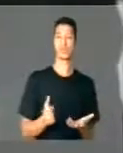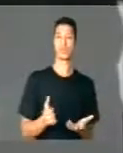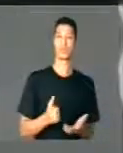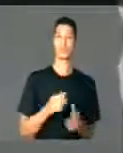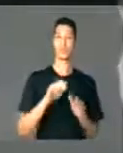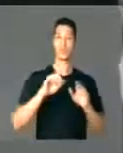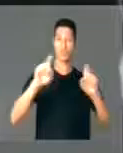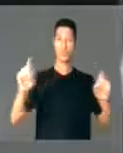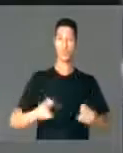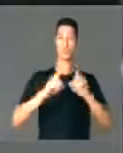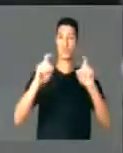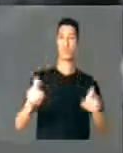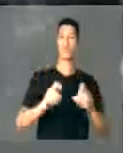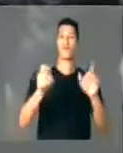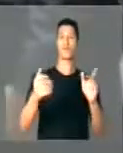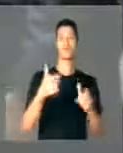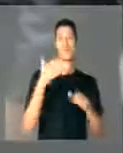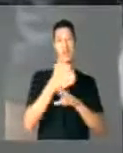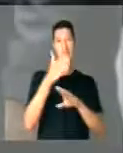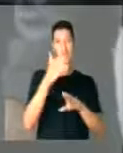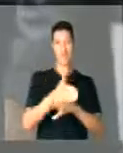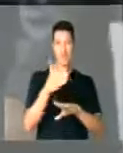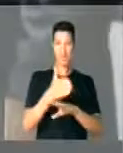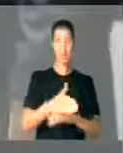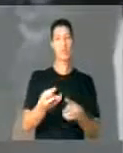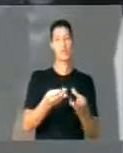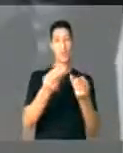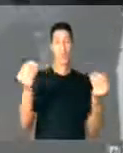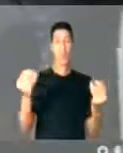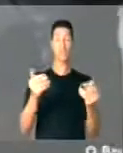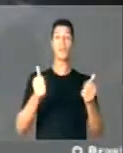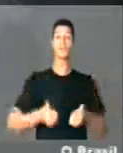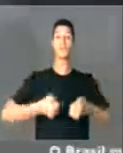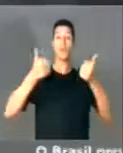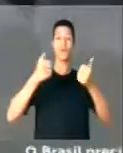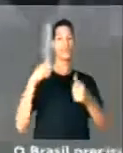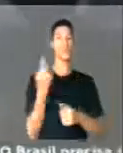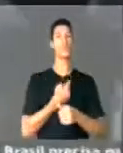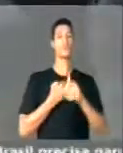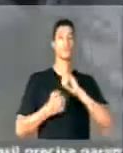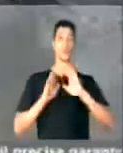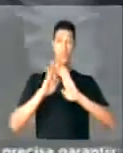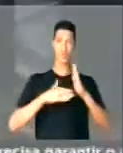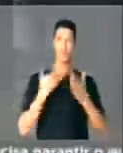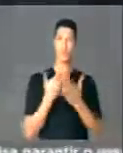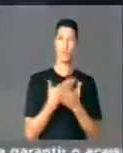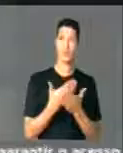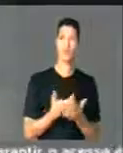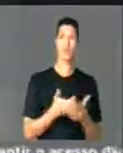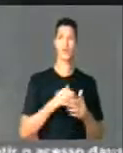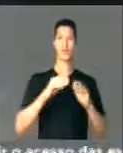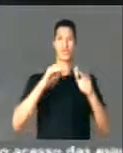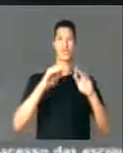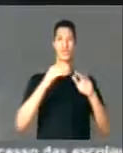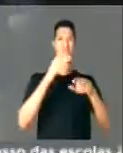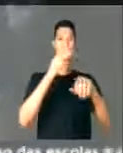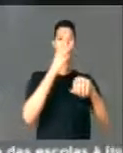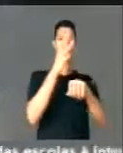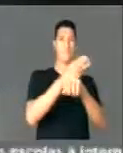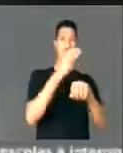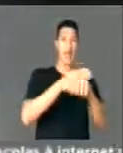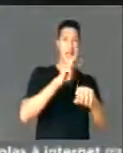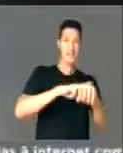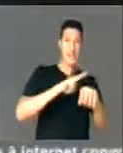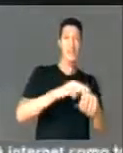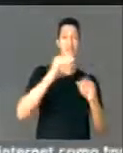os seus computadores para que os alunos tenham acesso à informática de qualidade. Pior, nós temos escolas ainda de madeira no interior